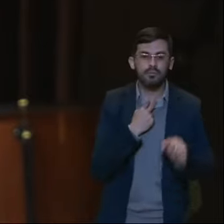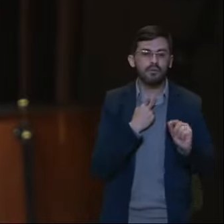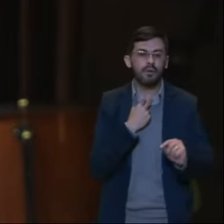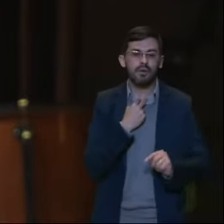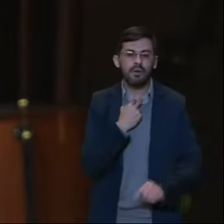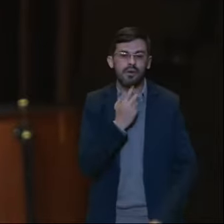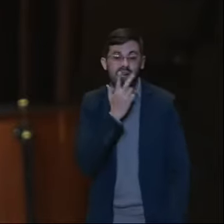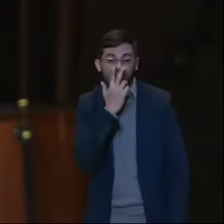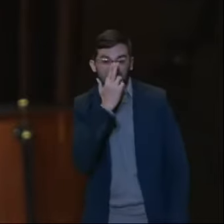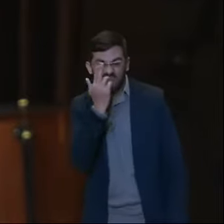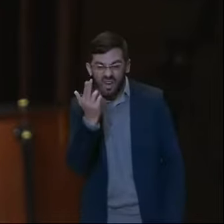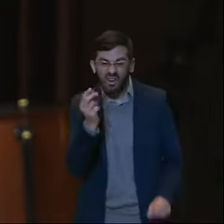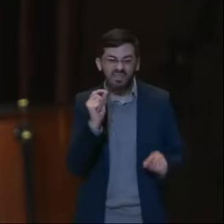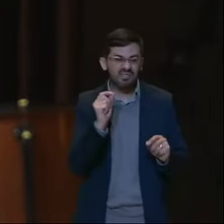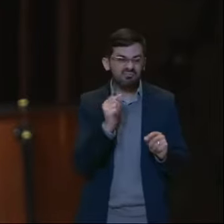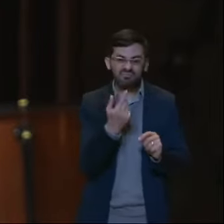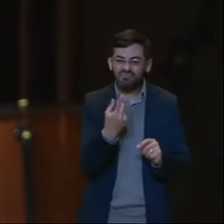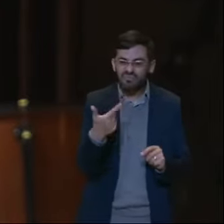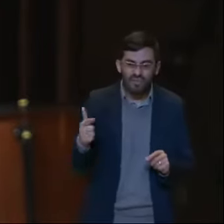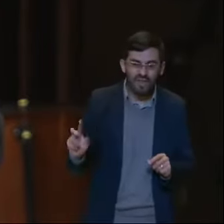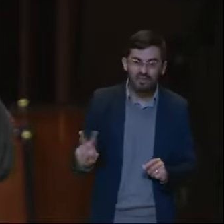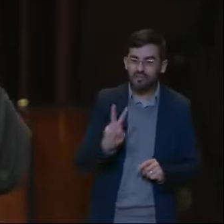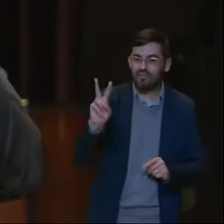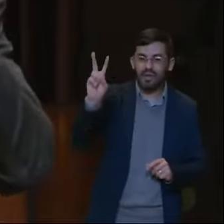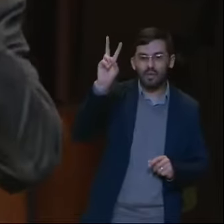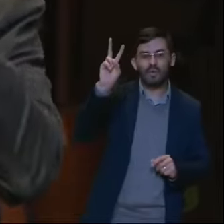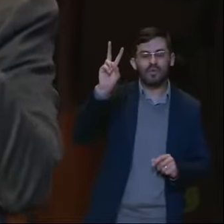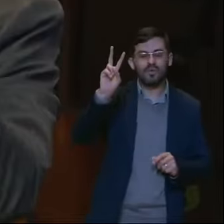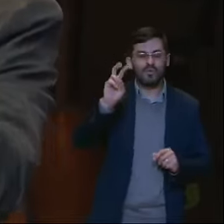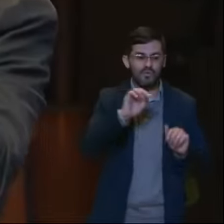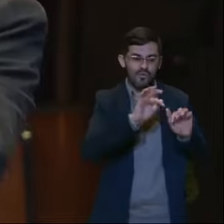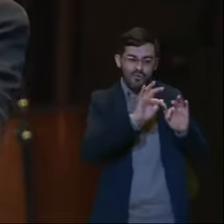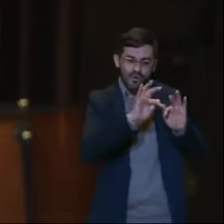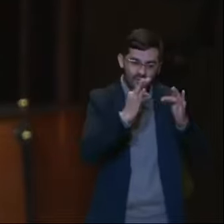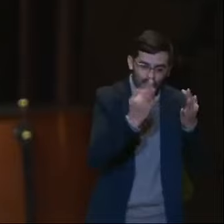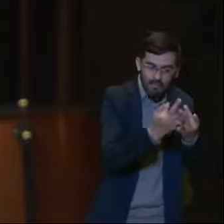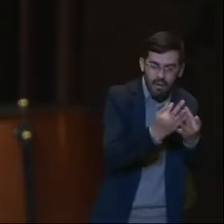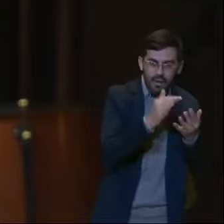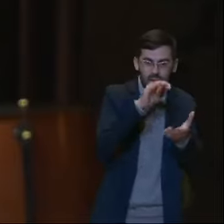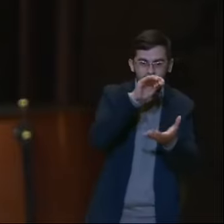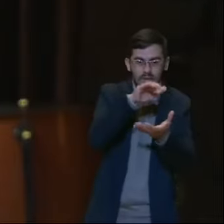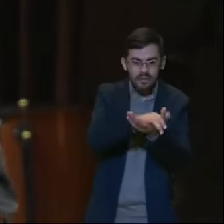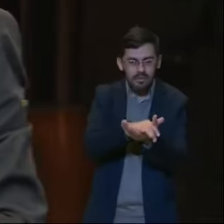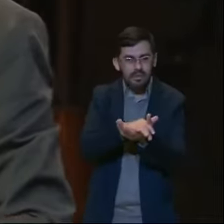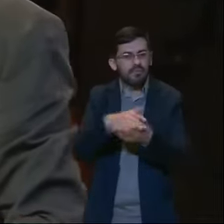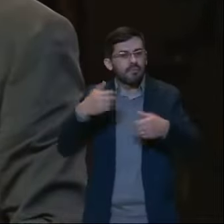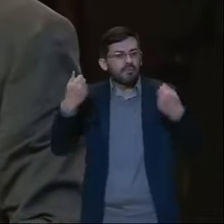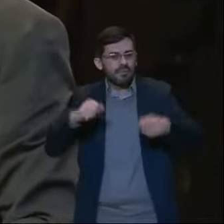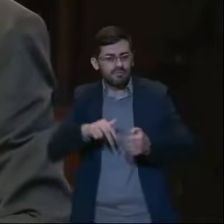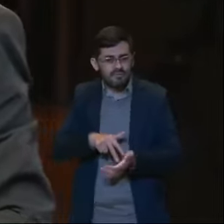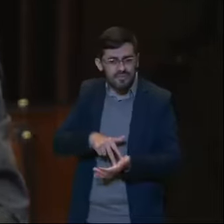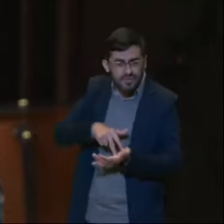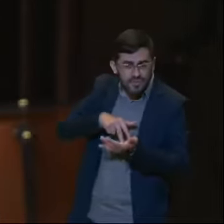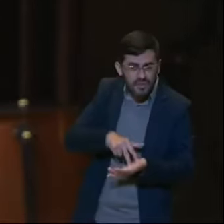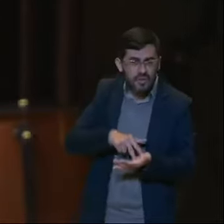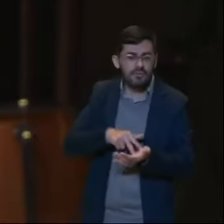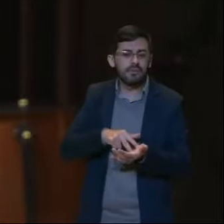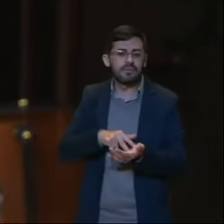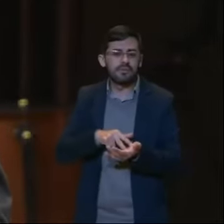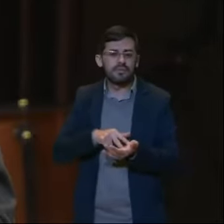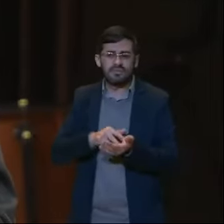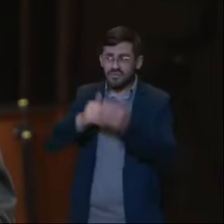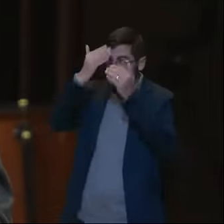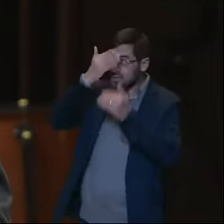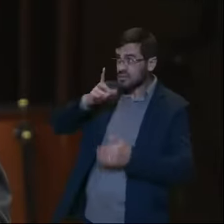casamento. Nós precisamos levar a sério essa aliança e lutar pela fidelidade diante de Deus e dos